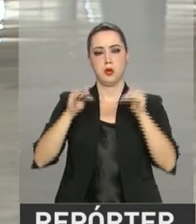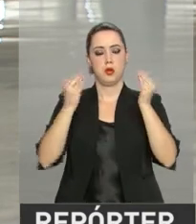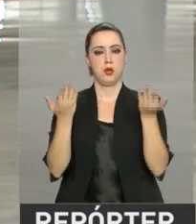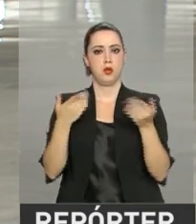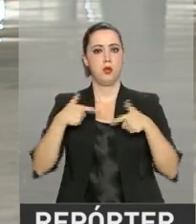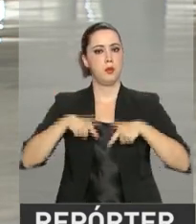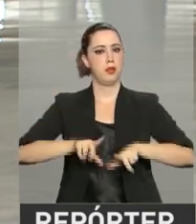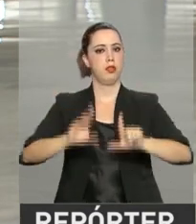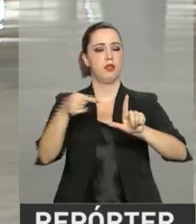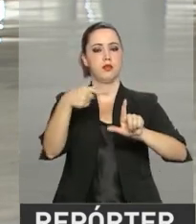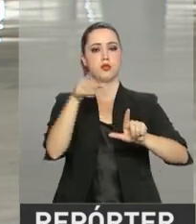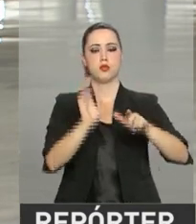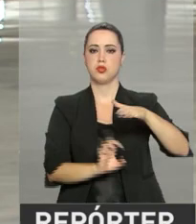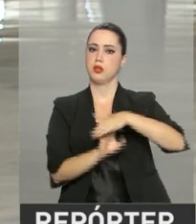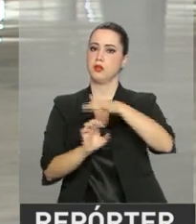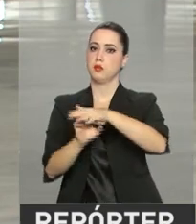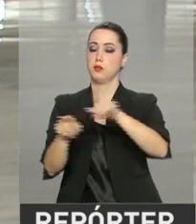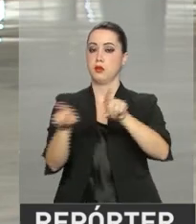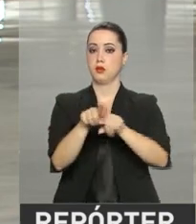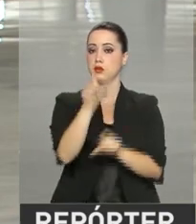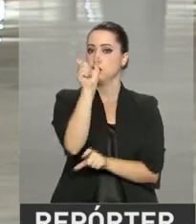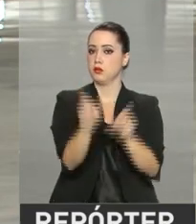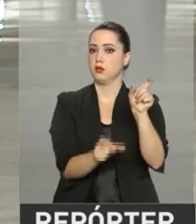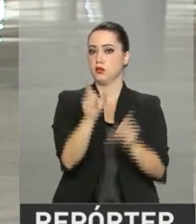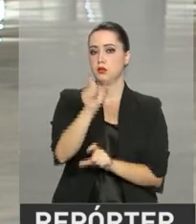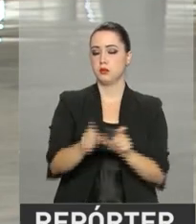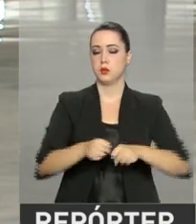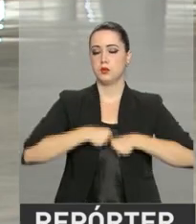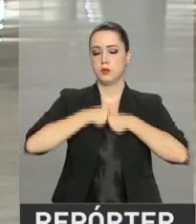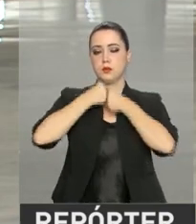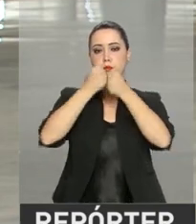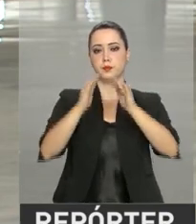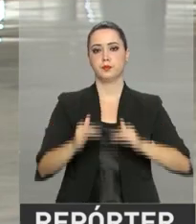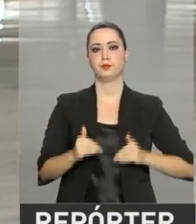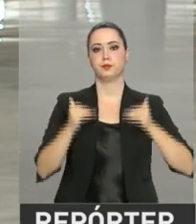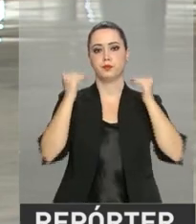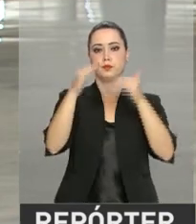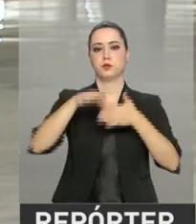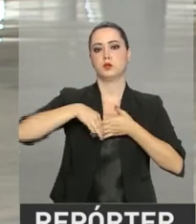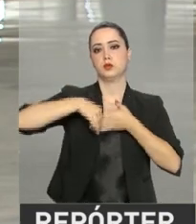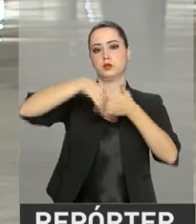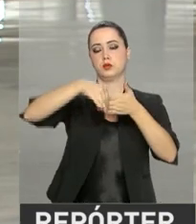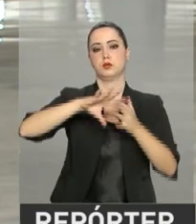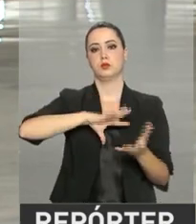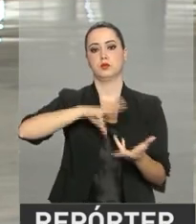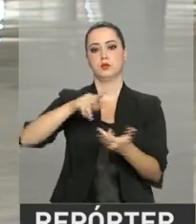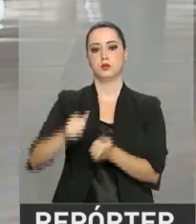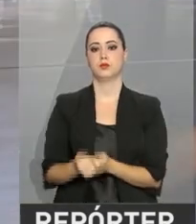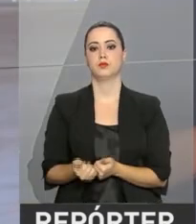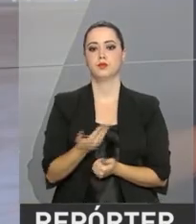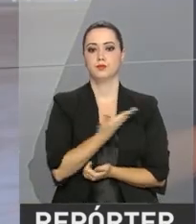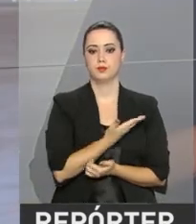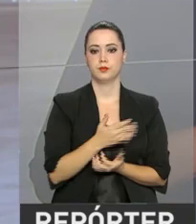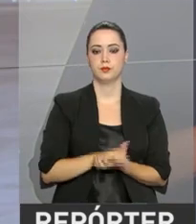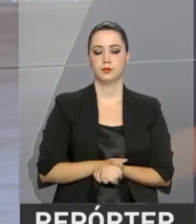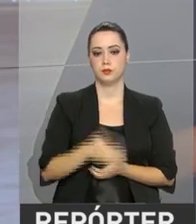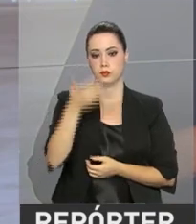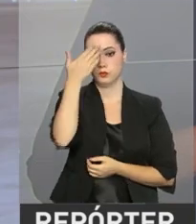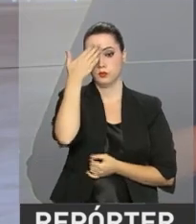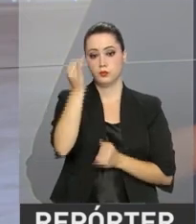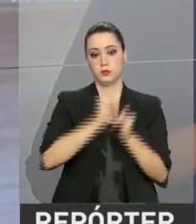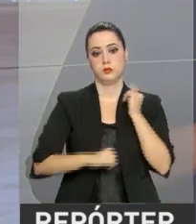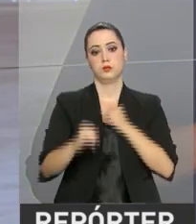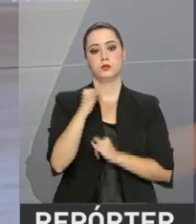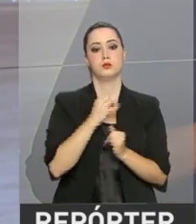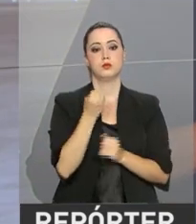pelos esforços empreendidos para posicionar o brasil em patamar de liderança mundial é com você josé luiz obrigado a isso